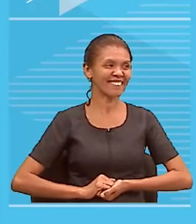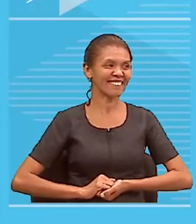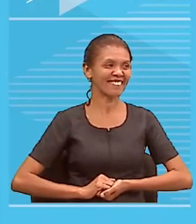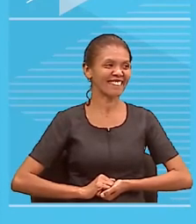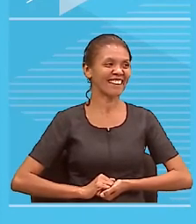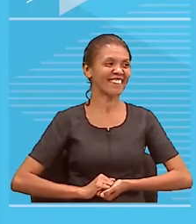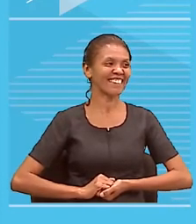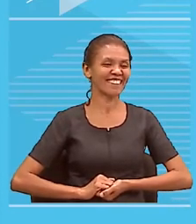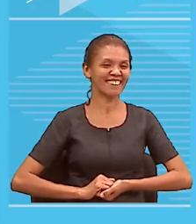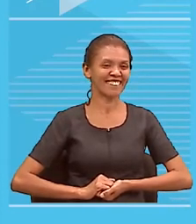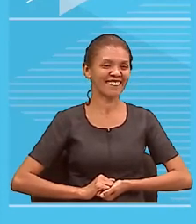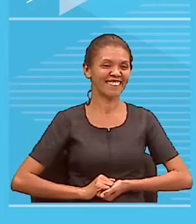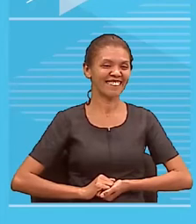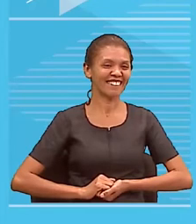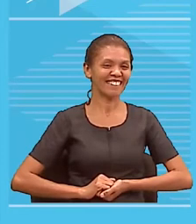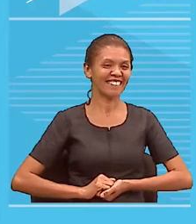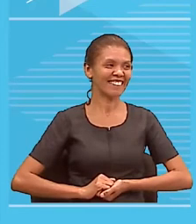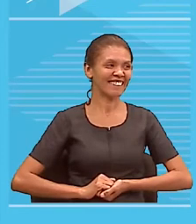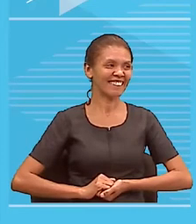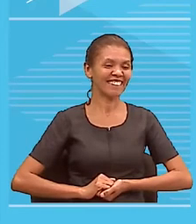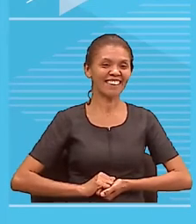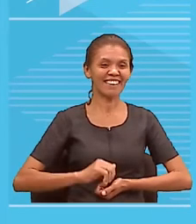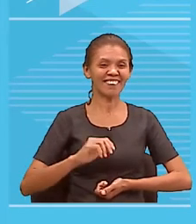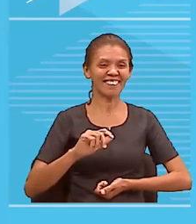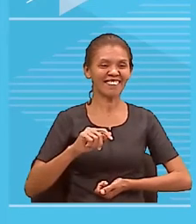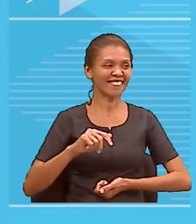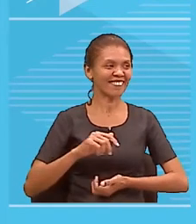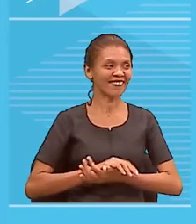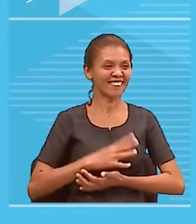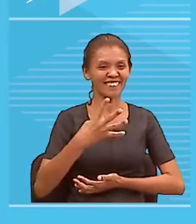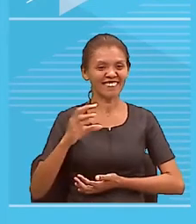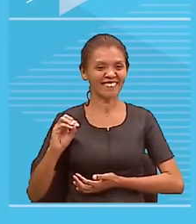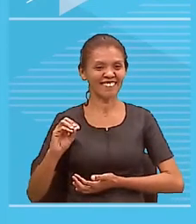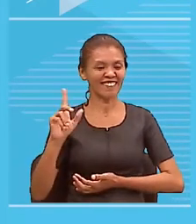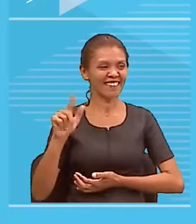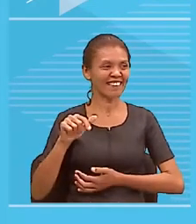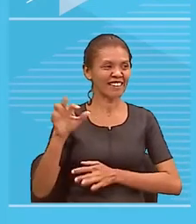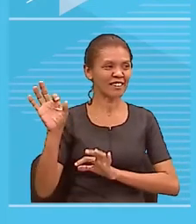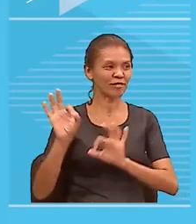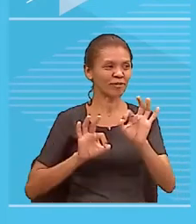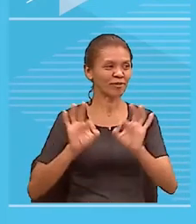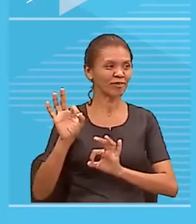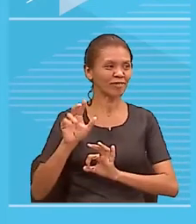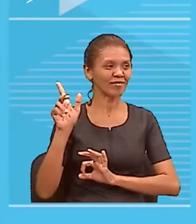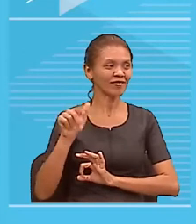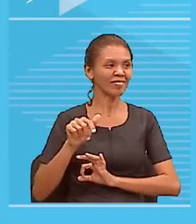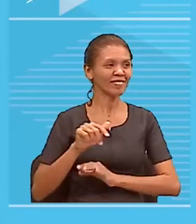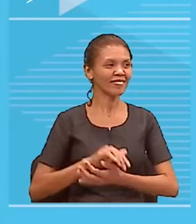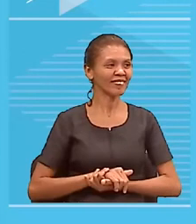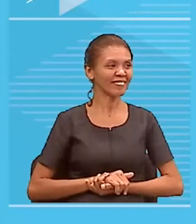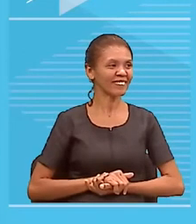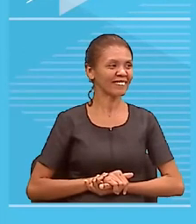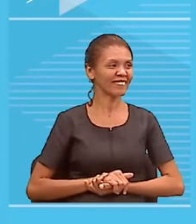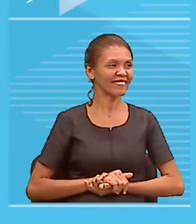eu Silvano ah não aí é o 40 não ele fica nesse formato mas é porque a minha avó